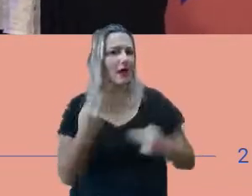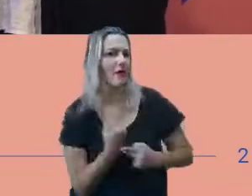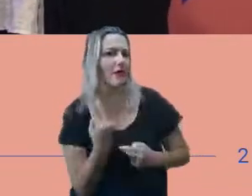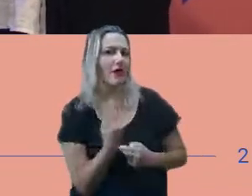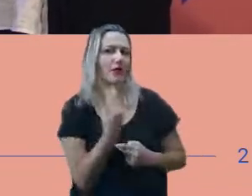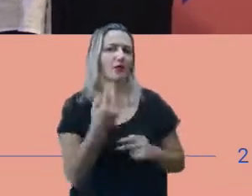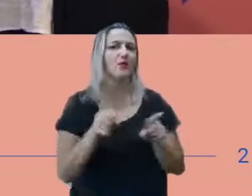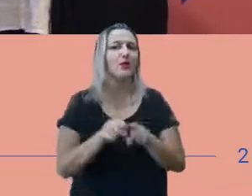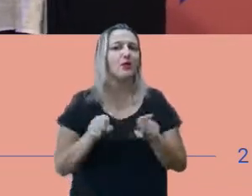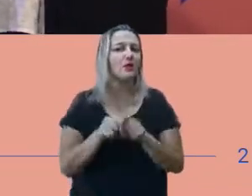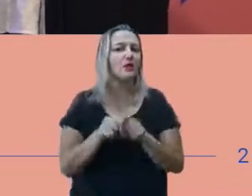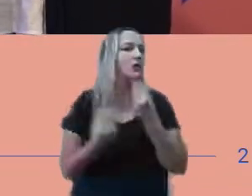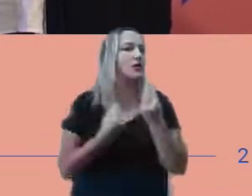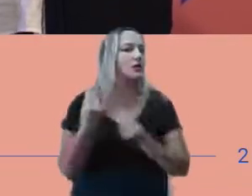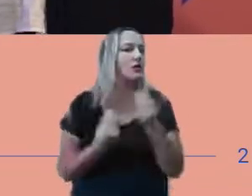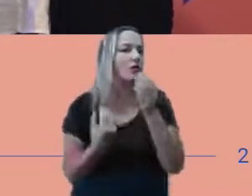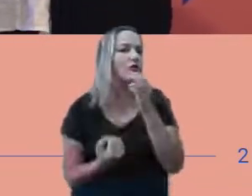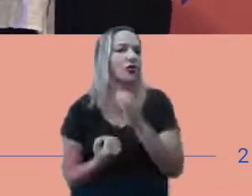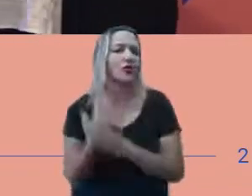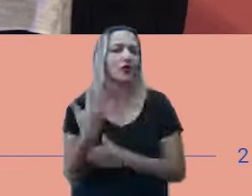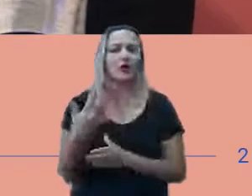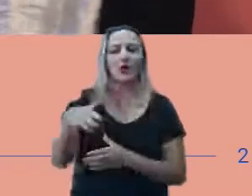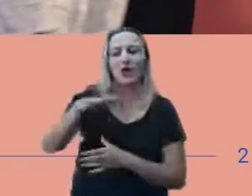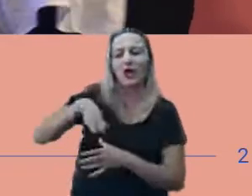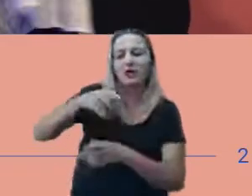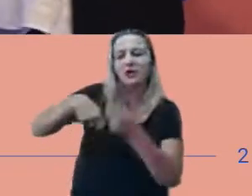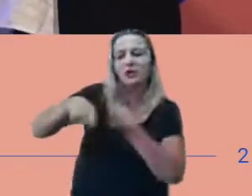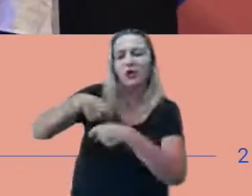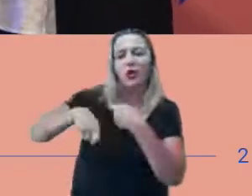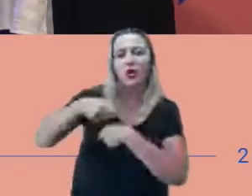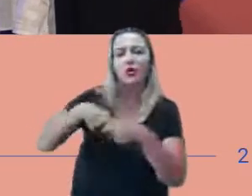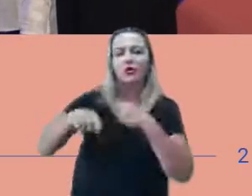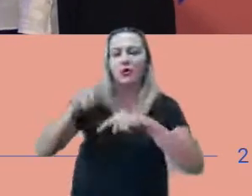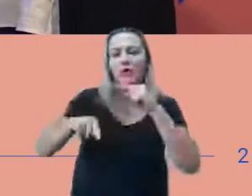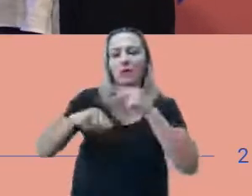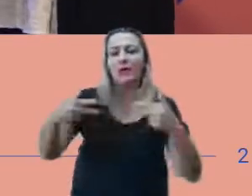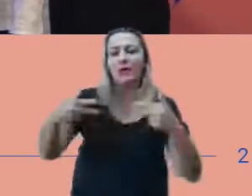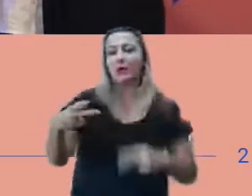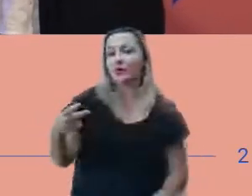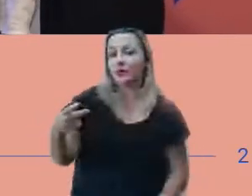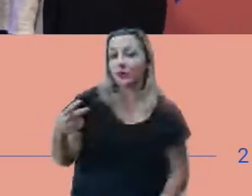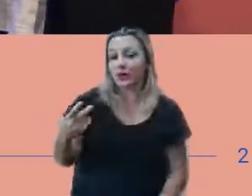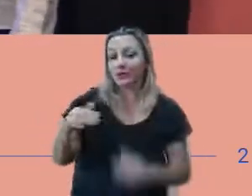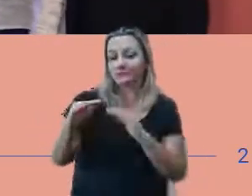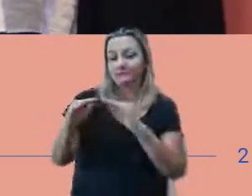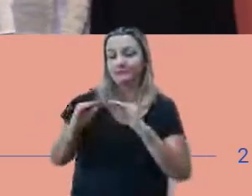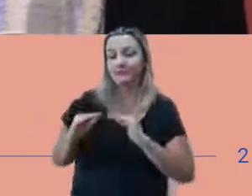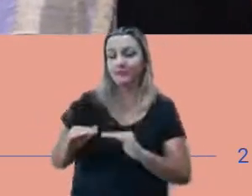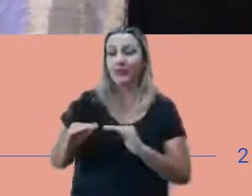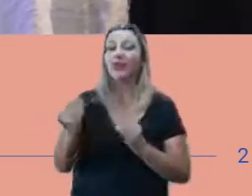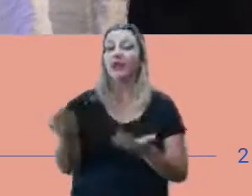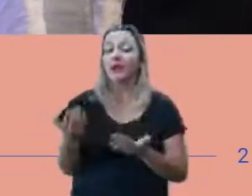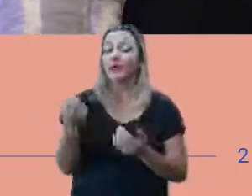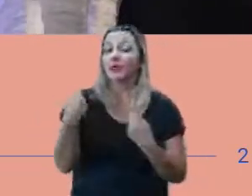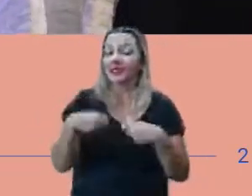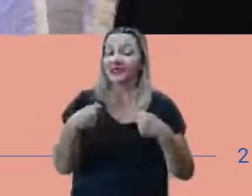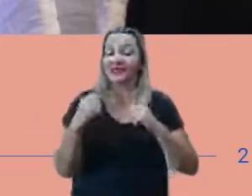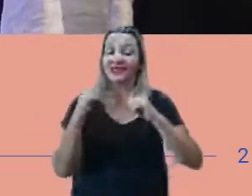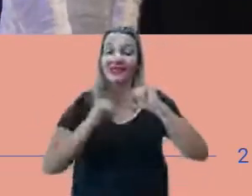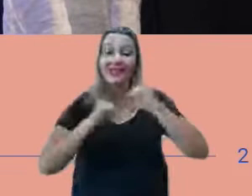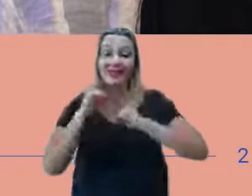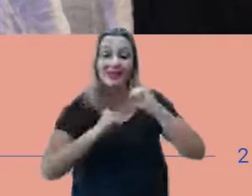de mercado para matérias-primas secundárias se não tiver a demanda da indústria comprando esse materiais alternativos